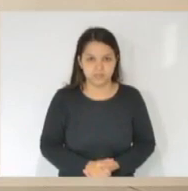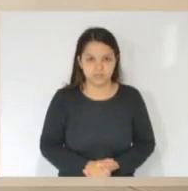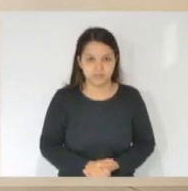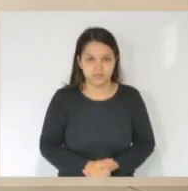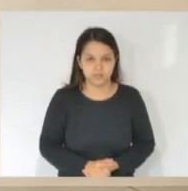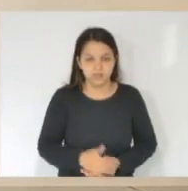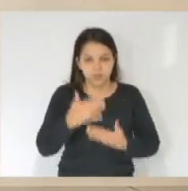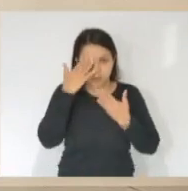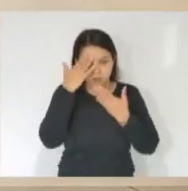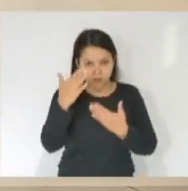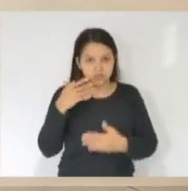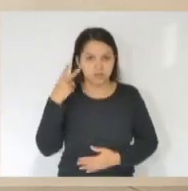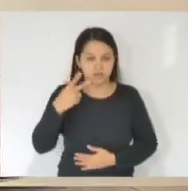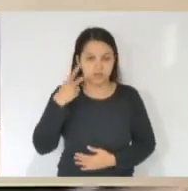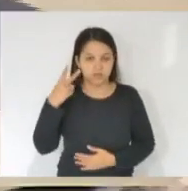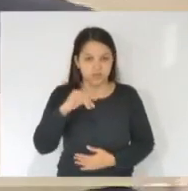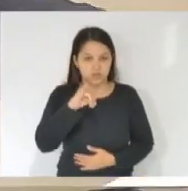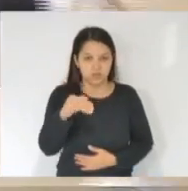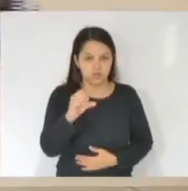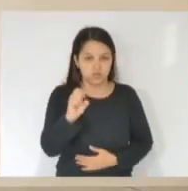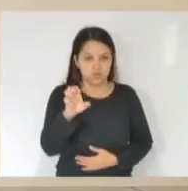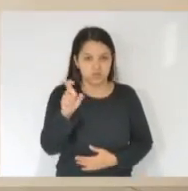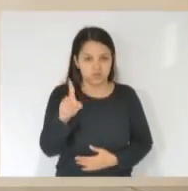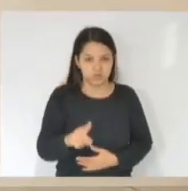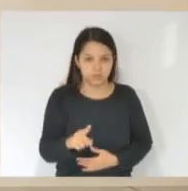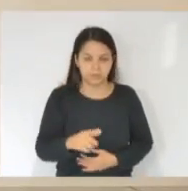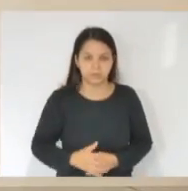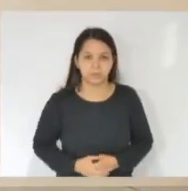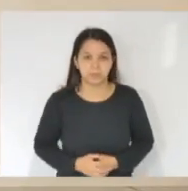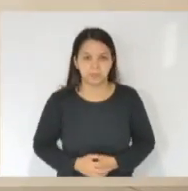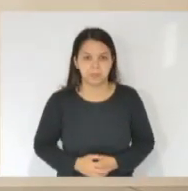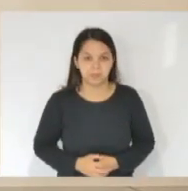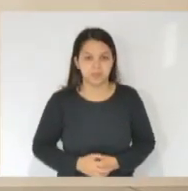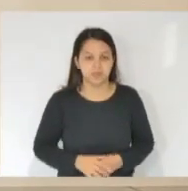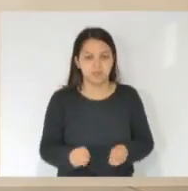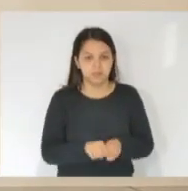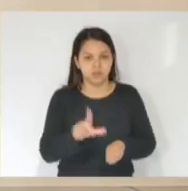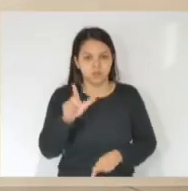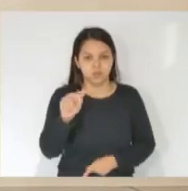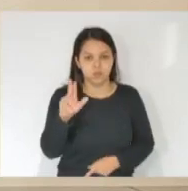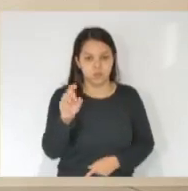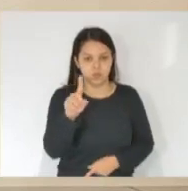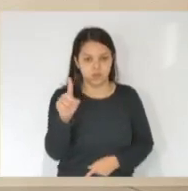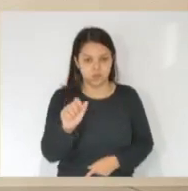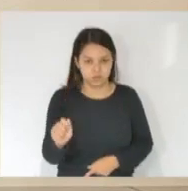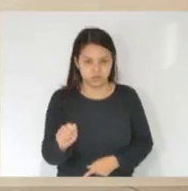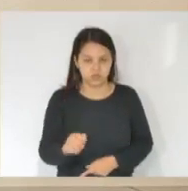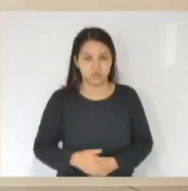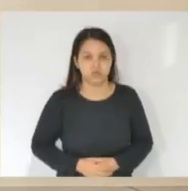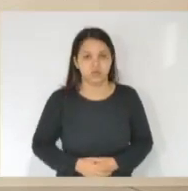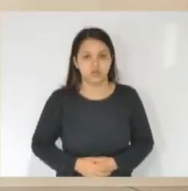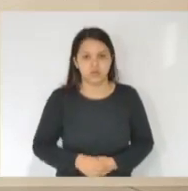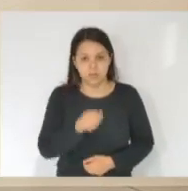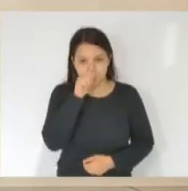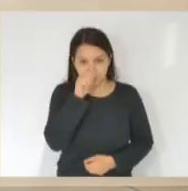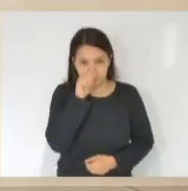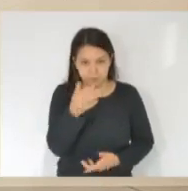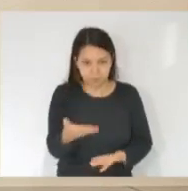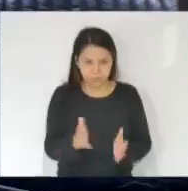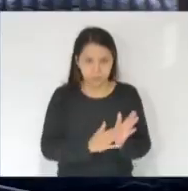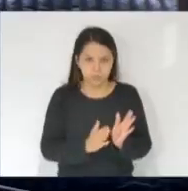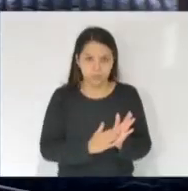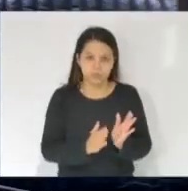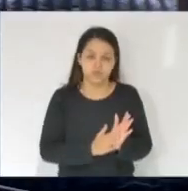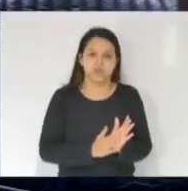Obrigado ao vereador José Bis, ao Luiz Macari, Sérgio Luiz Macari. Com a palavra, o deputado João Amin, proponente do